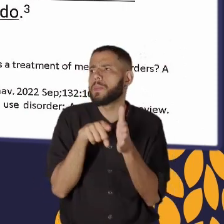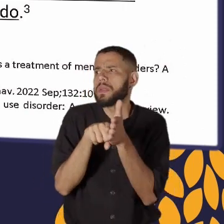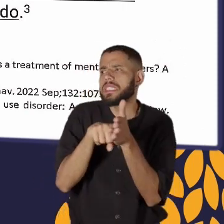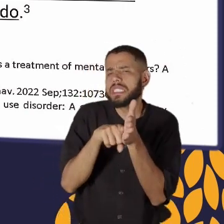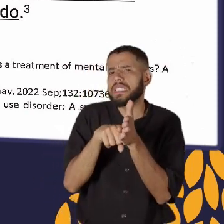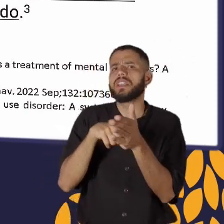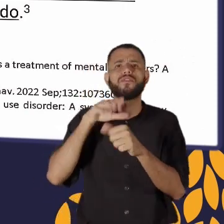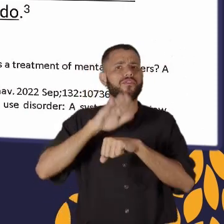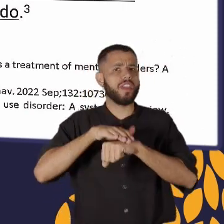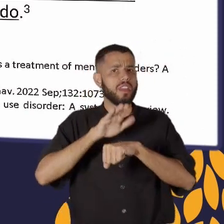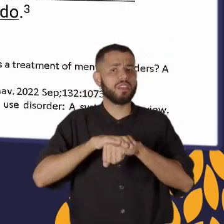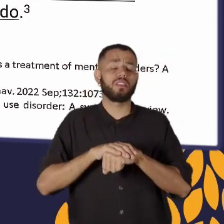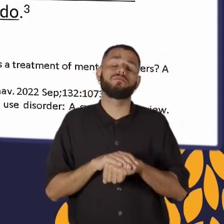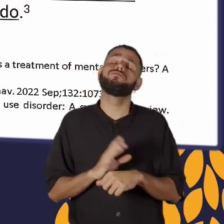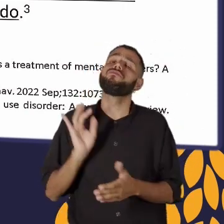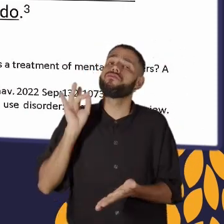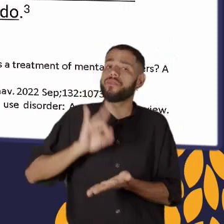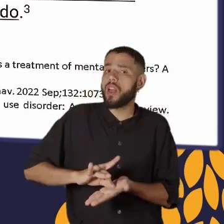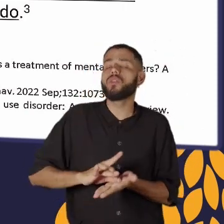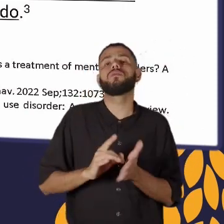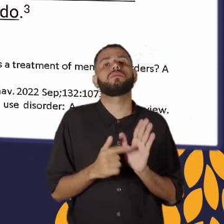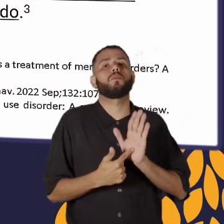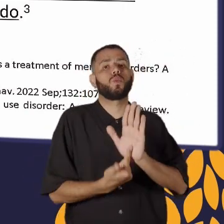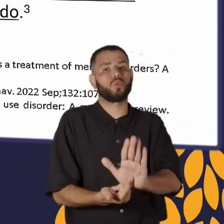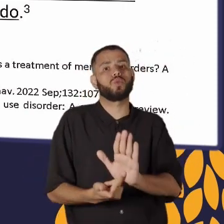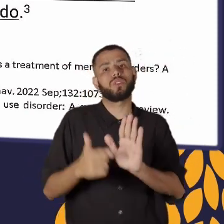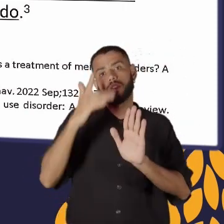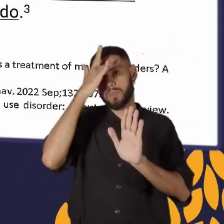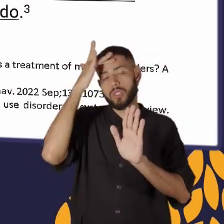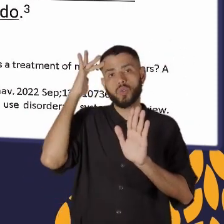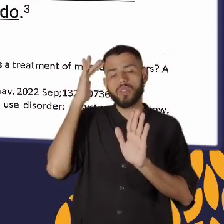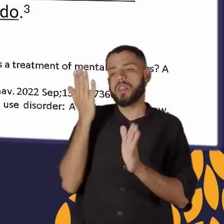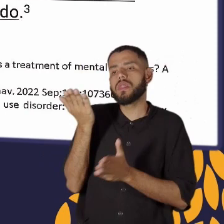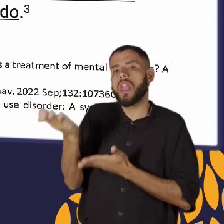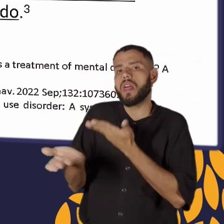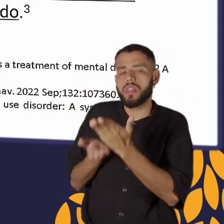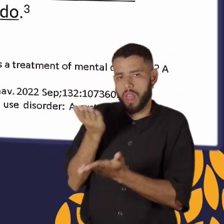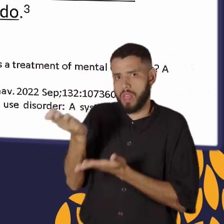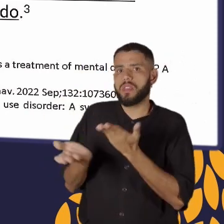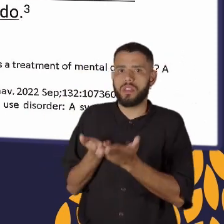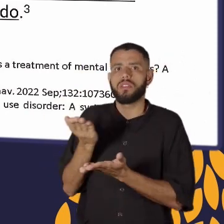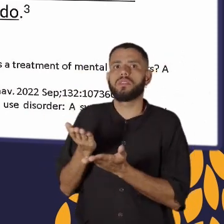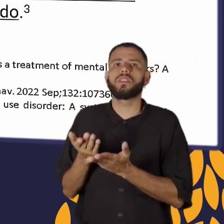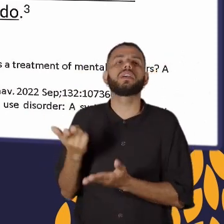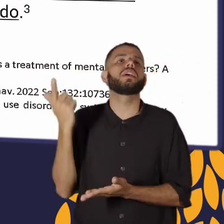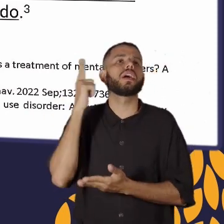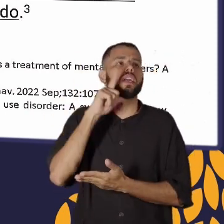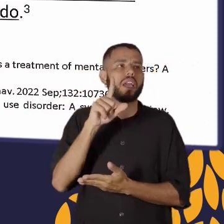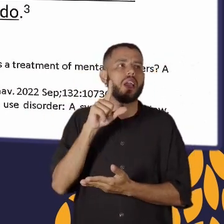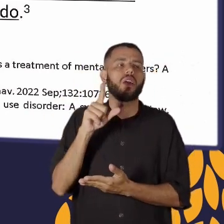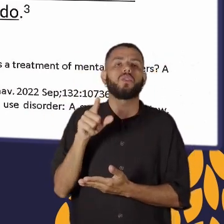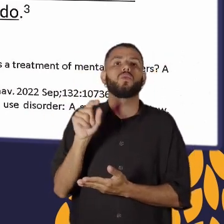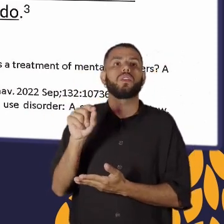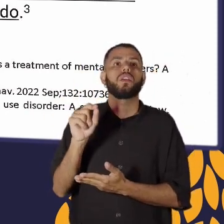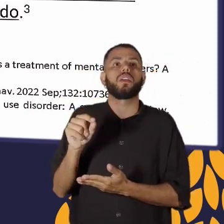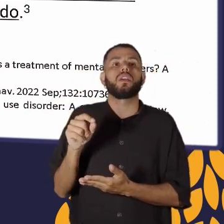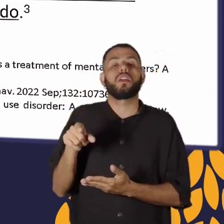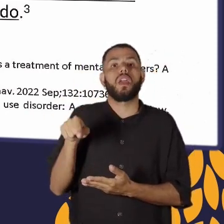de fato demonstrou em que aquelas pessoas que foram tratadas com cannabis, elas ganharam peso em comparação ao grupo que